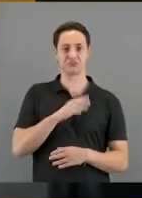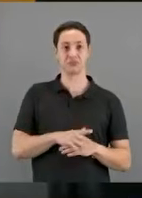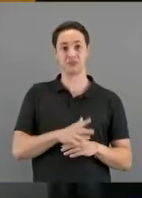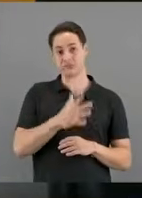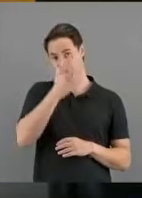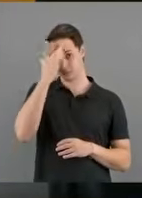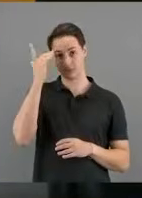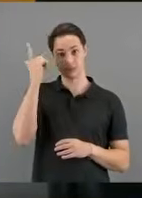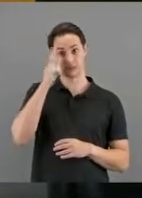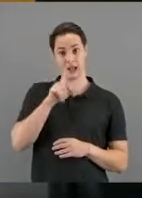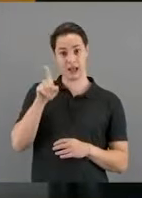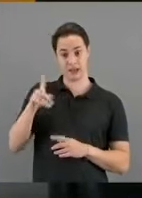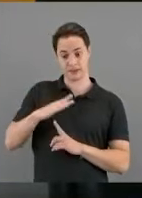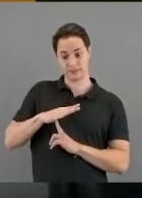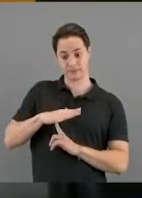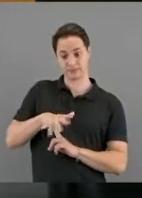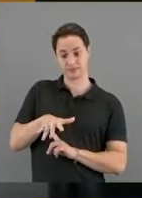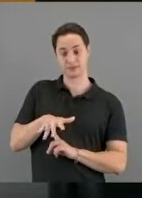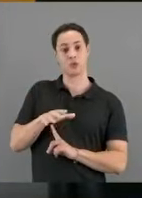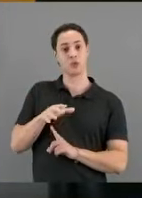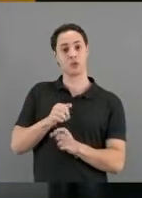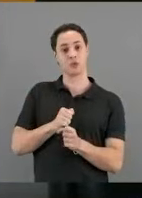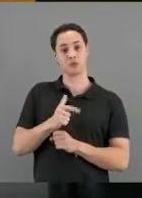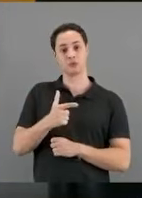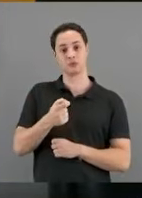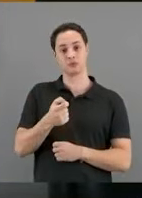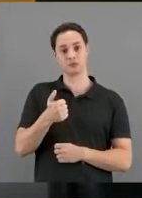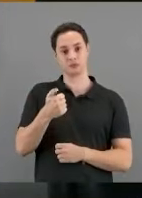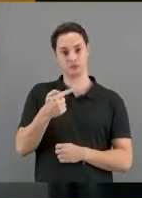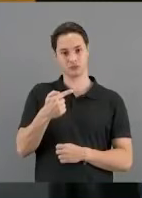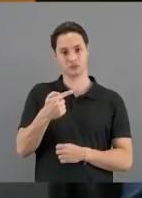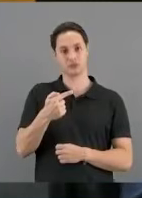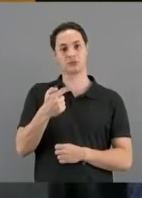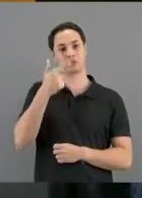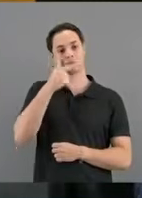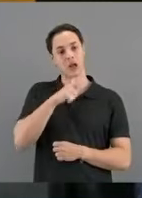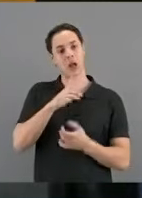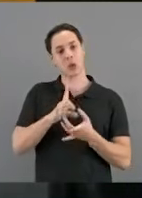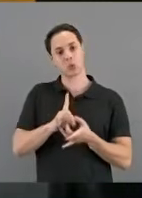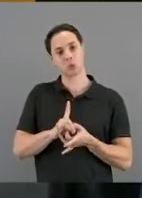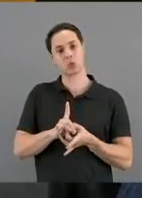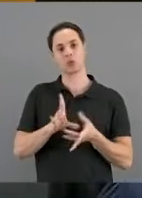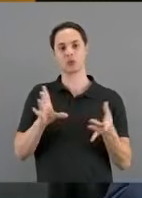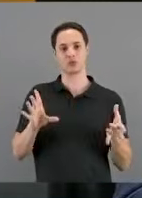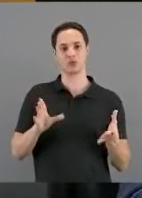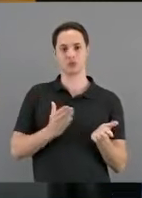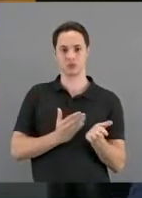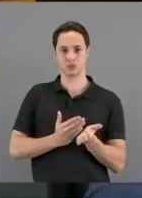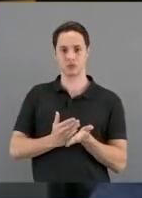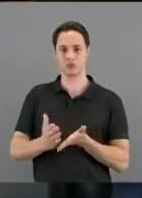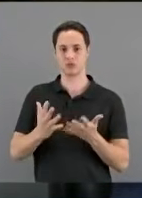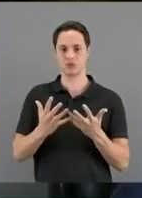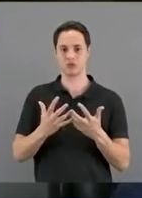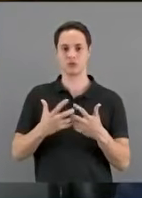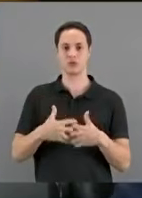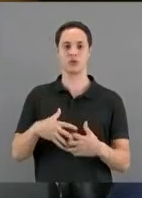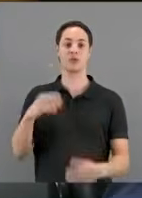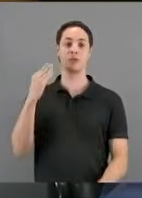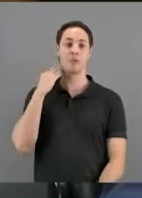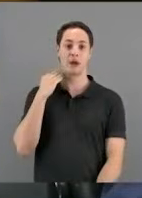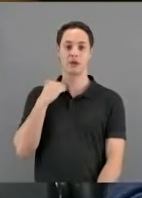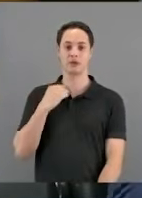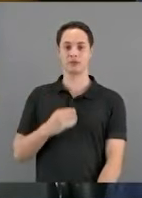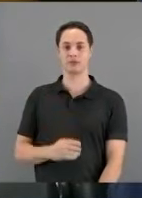Banco Central, 2017, essa autorização para começar a operar no mercado